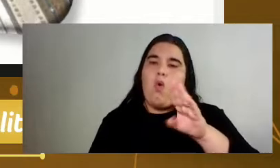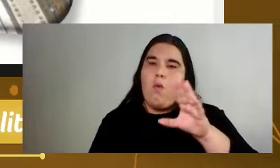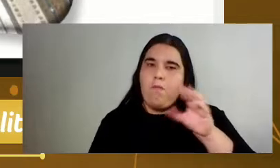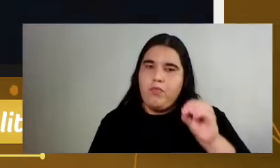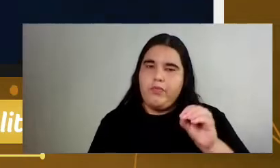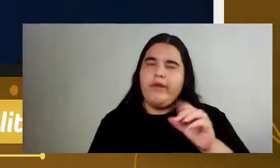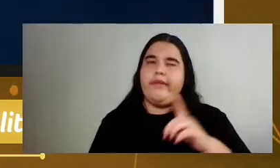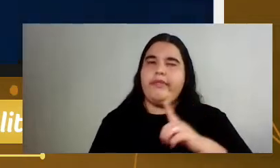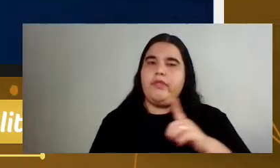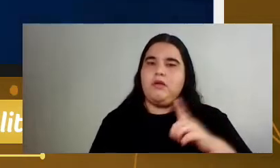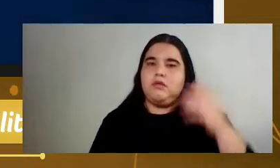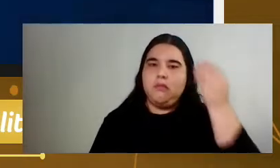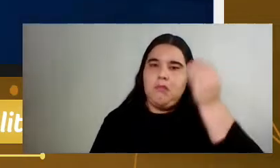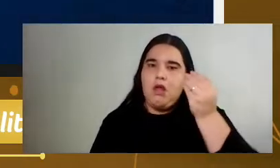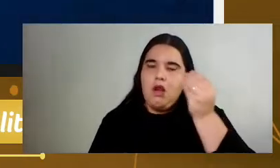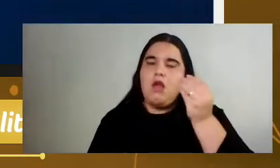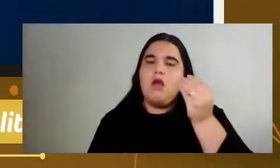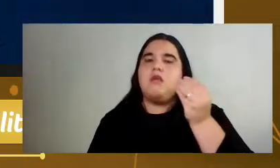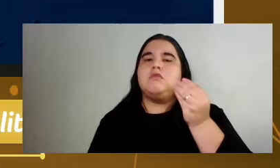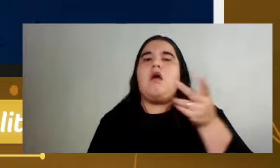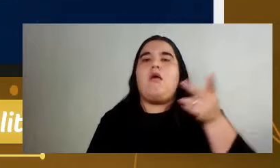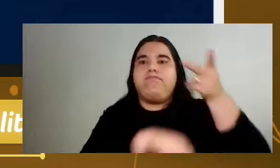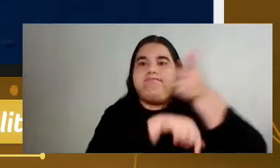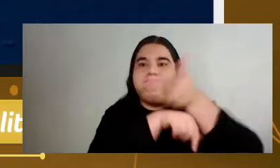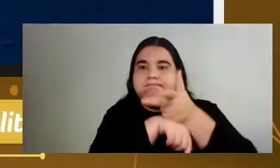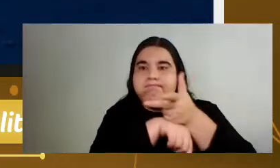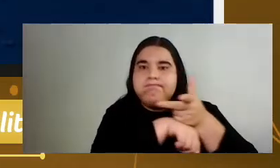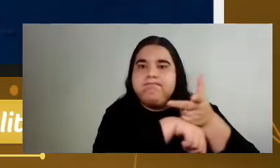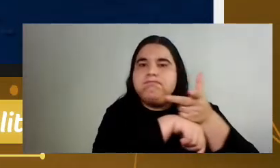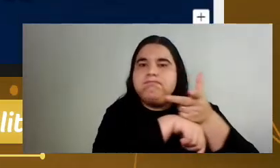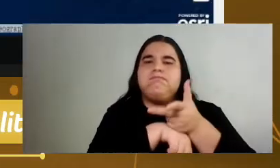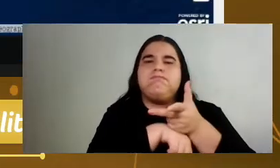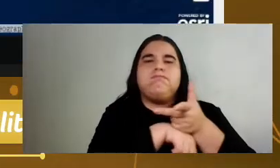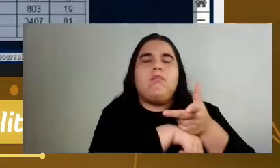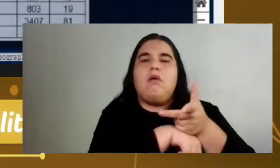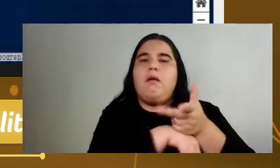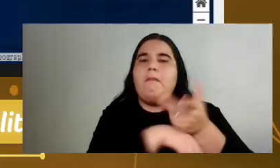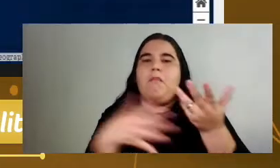imagens que a gente consegue gerar nossos dados.